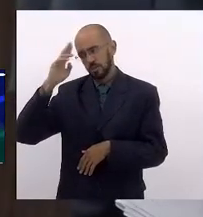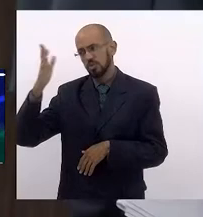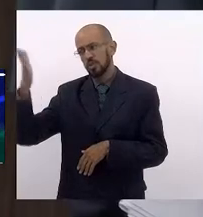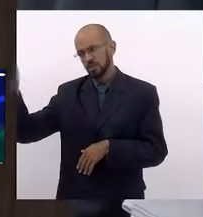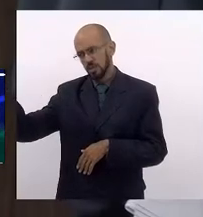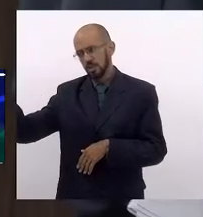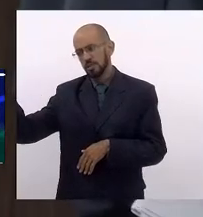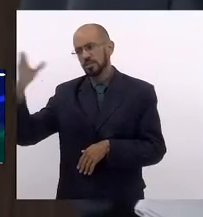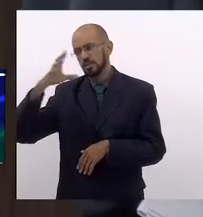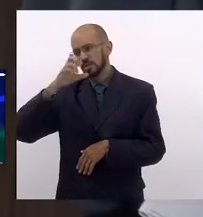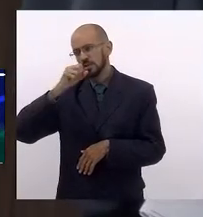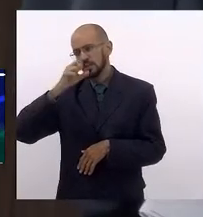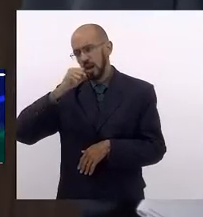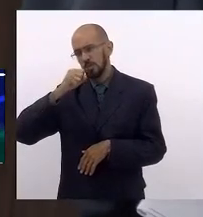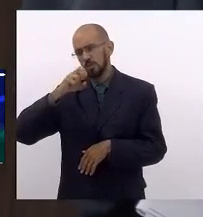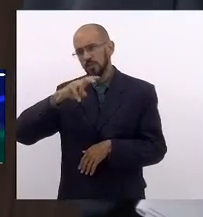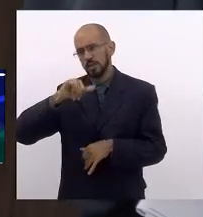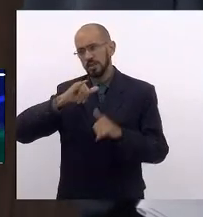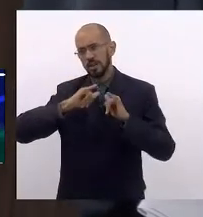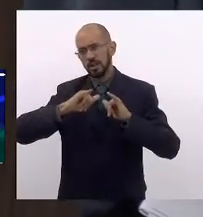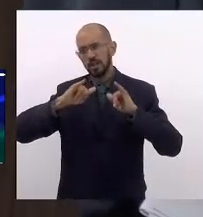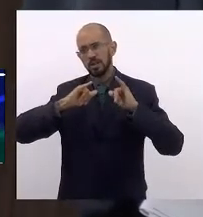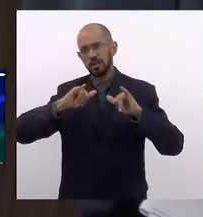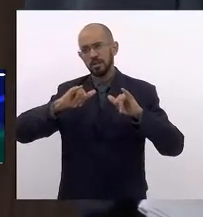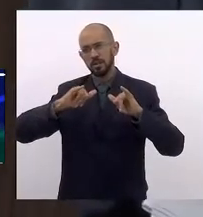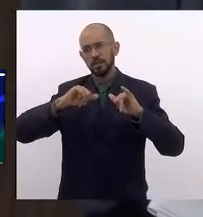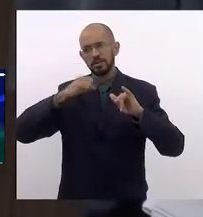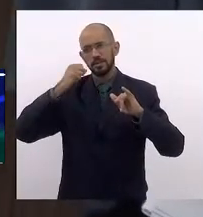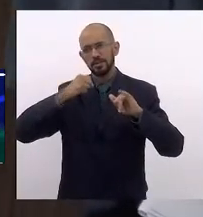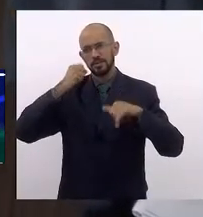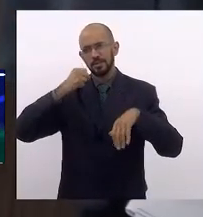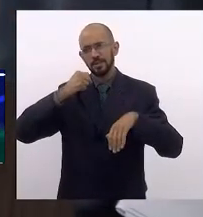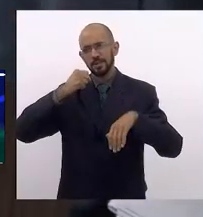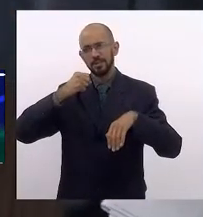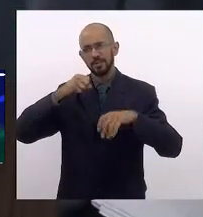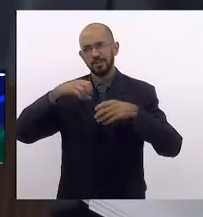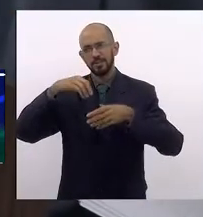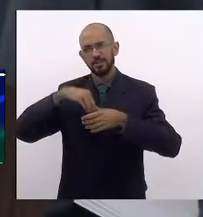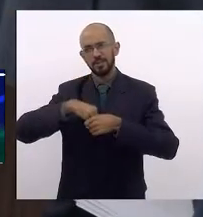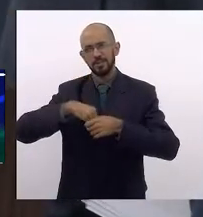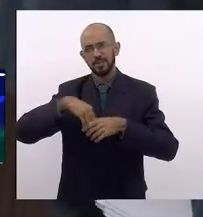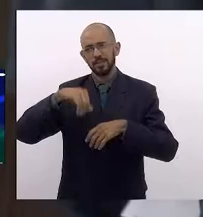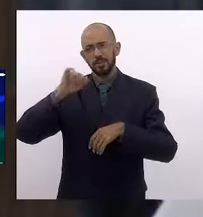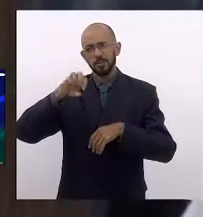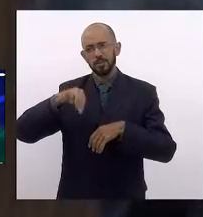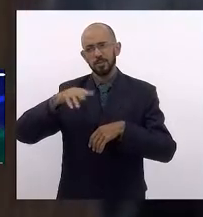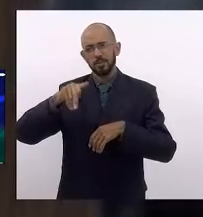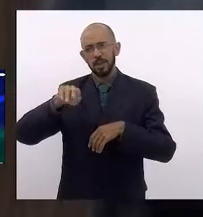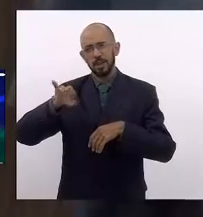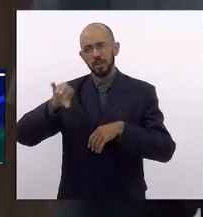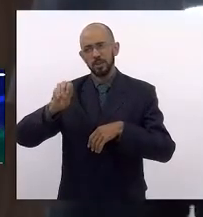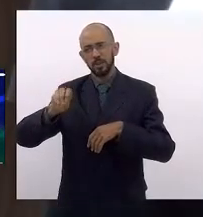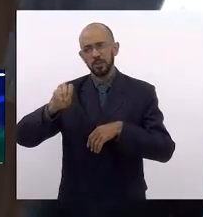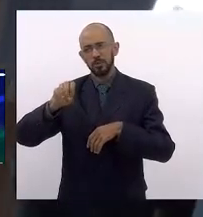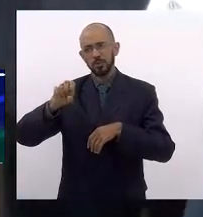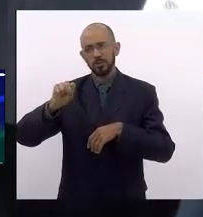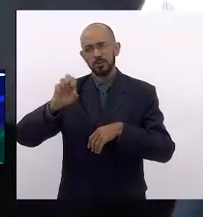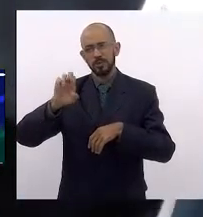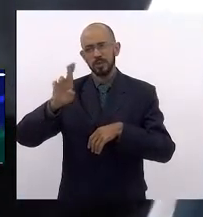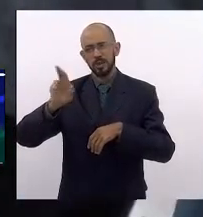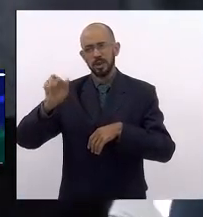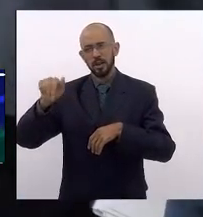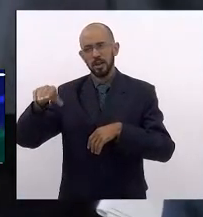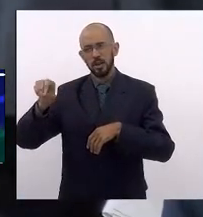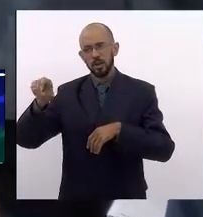sábado será lançado o candidato ao Senado do Império Serrano fala então vossa excelência não pode correr porque